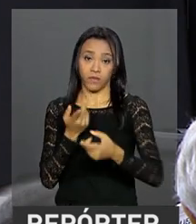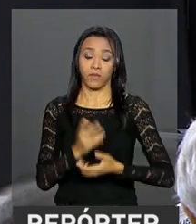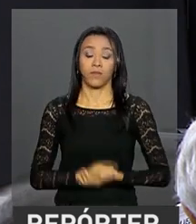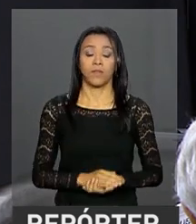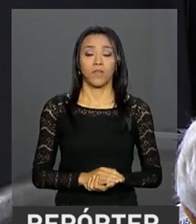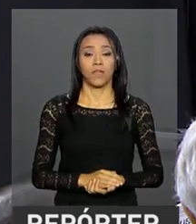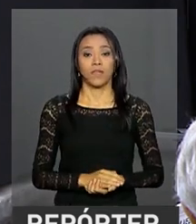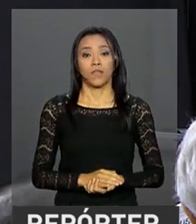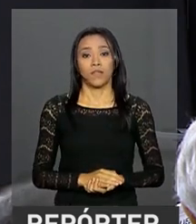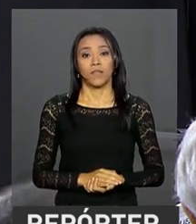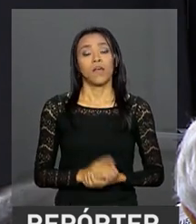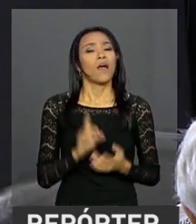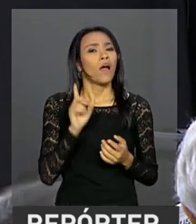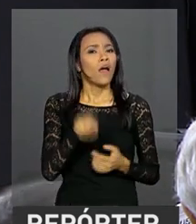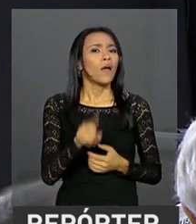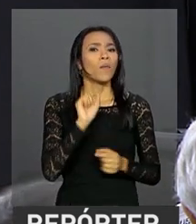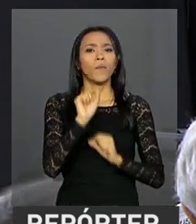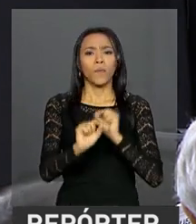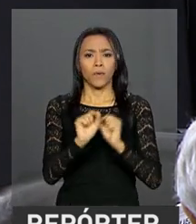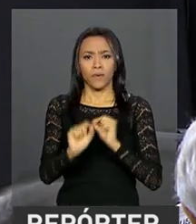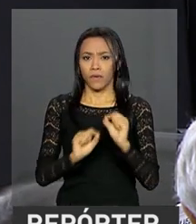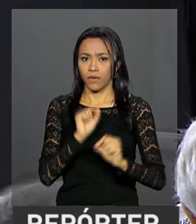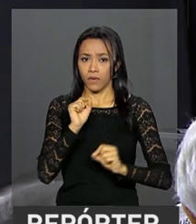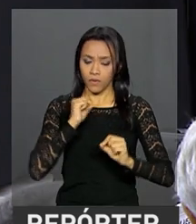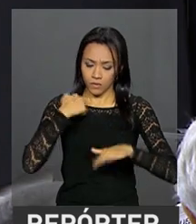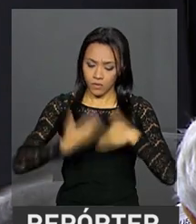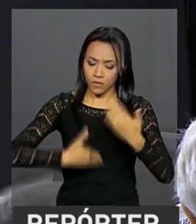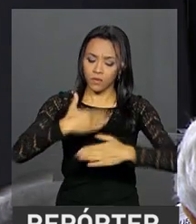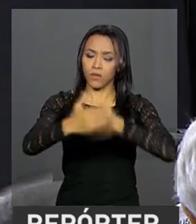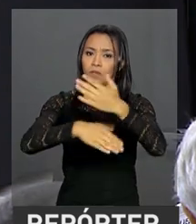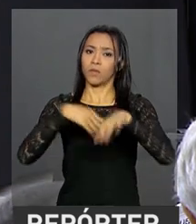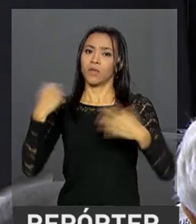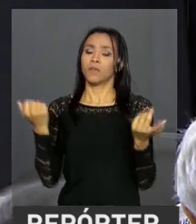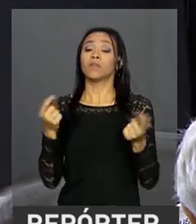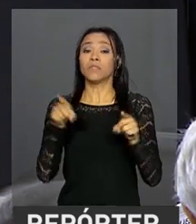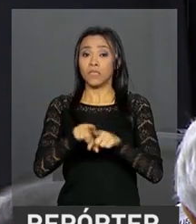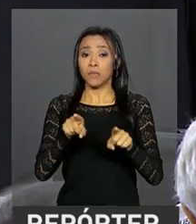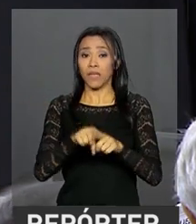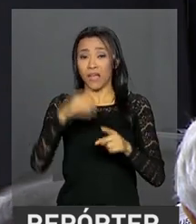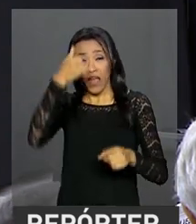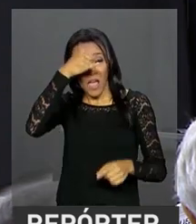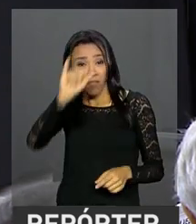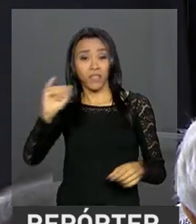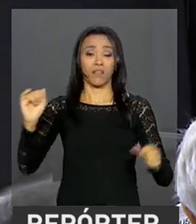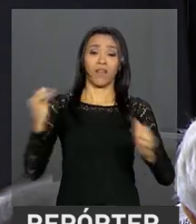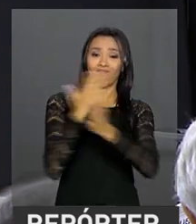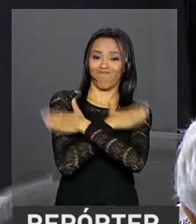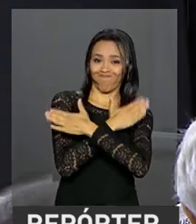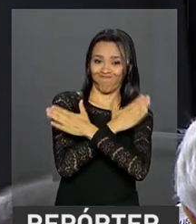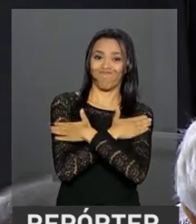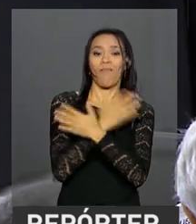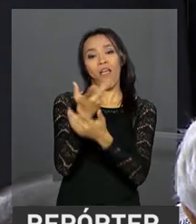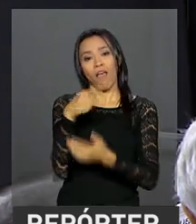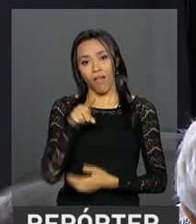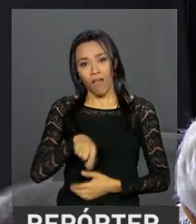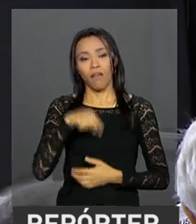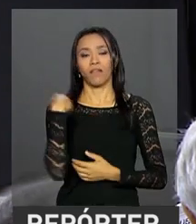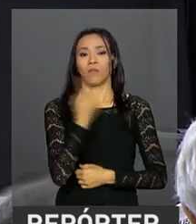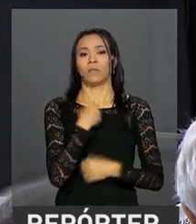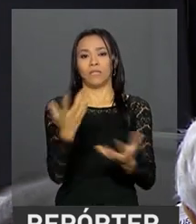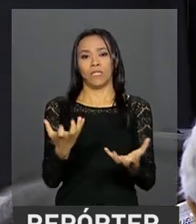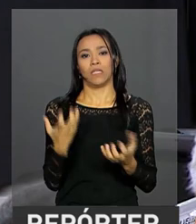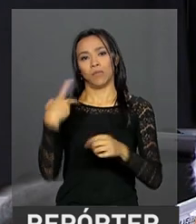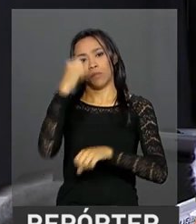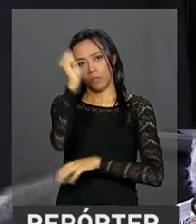é óbvio, não é? É o crescimento com o combate ao desemprego. É isso que nós queremos para o país. E nesses